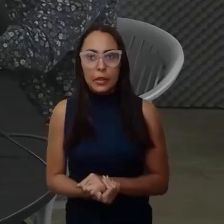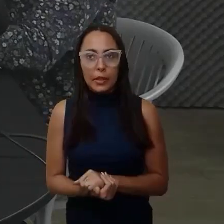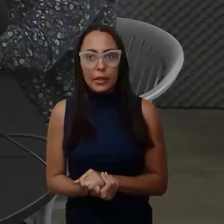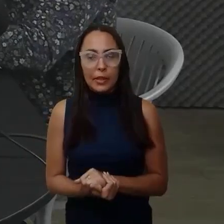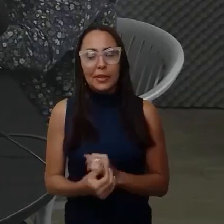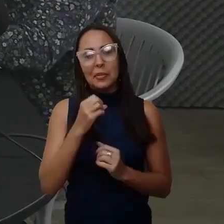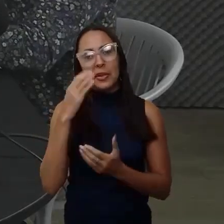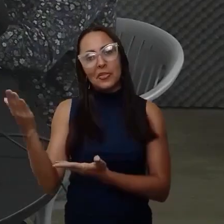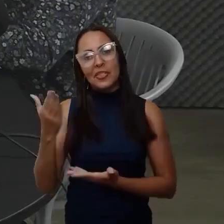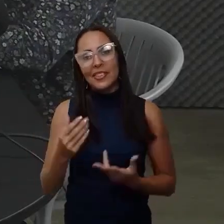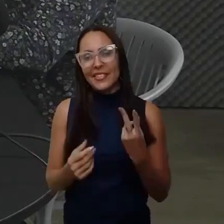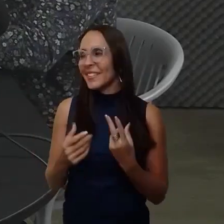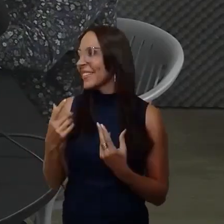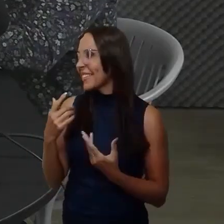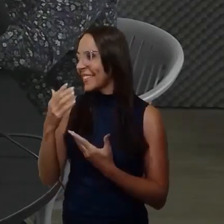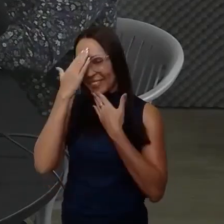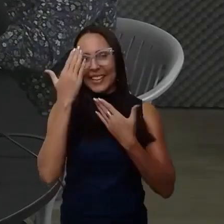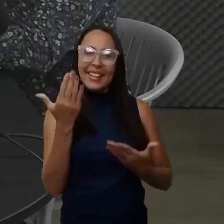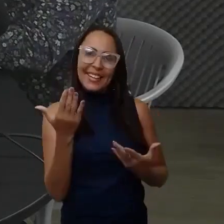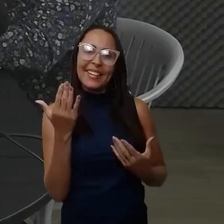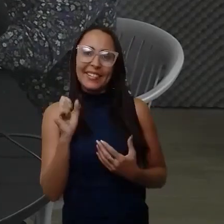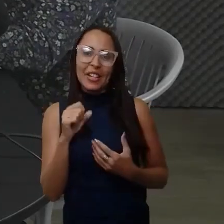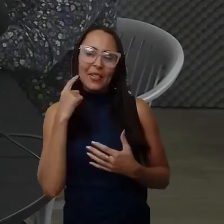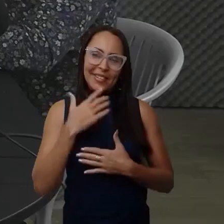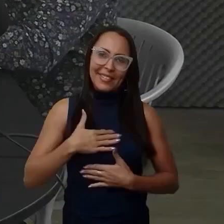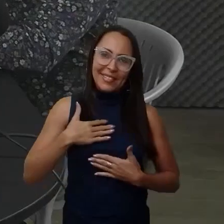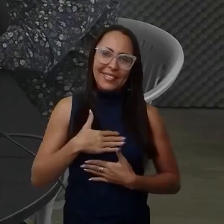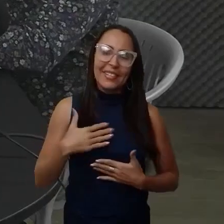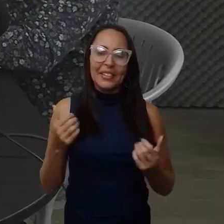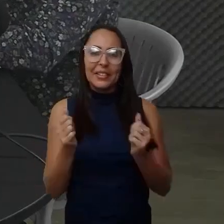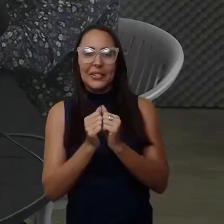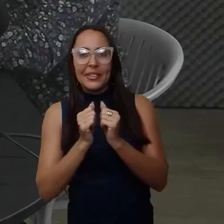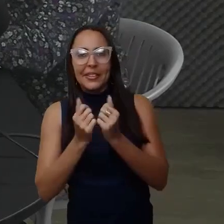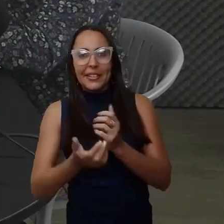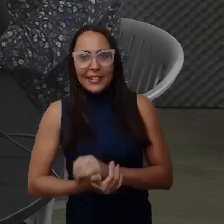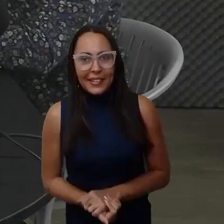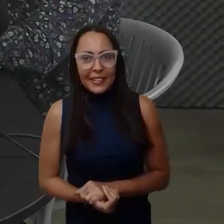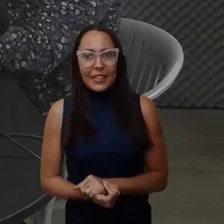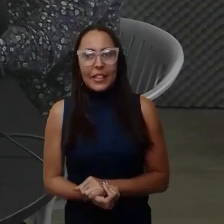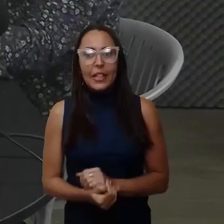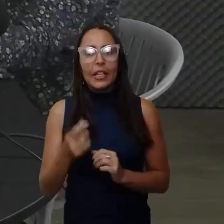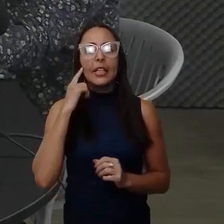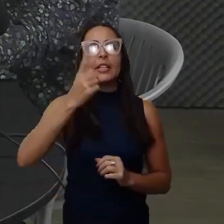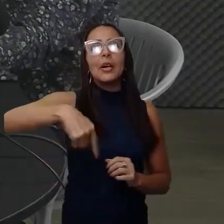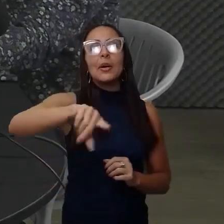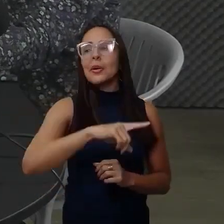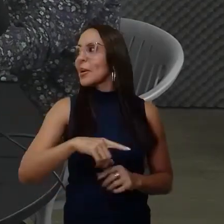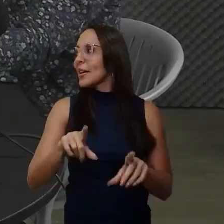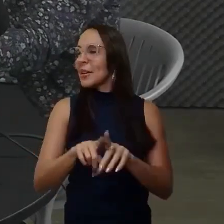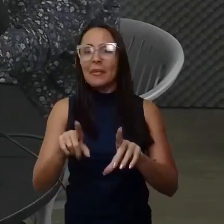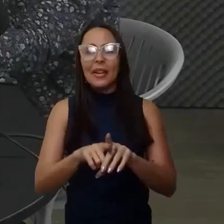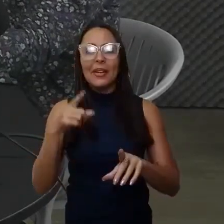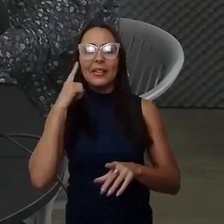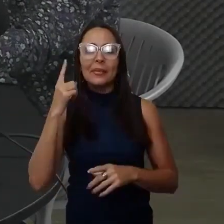Seja bem-vinda, Dani. Obrigada, Hugo. É uma alegria estar aqui com vocês. A alegria é vocês estarem aqui e ler a biografia de